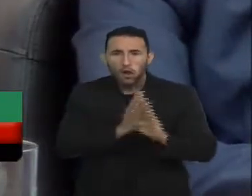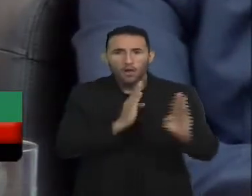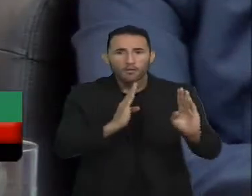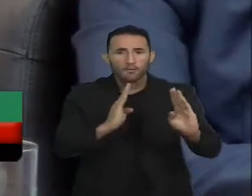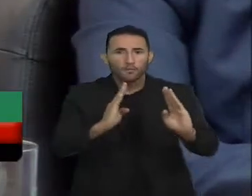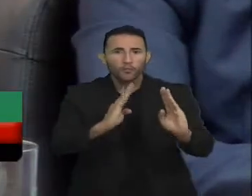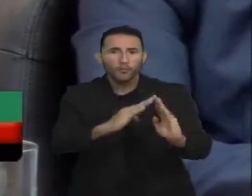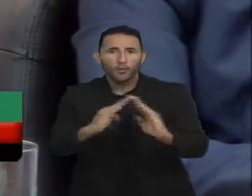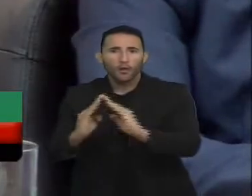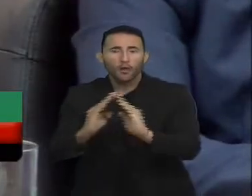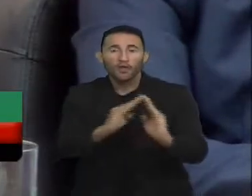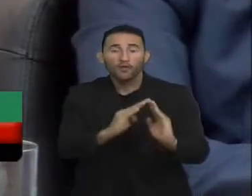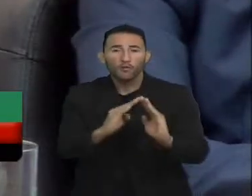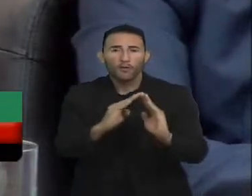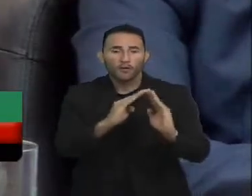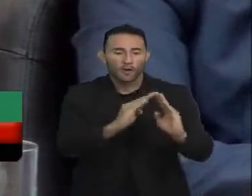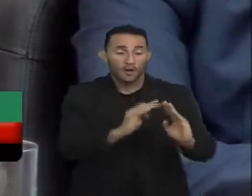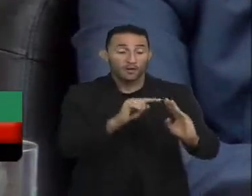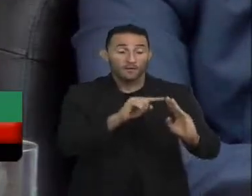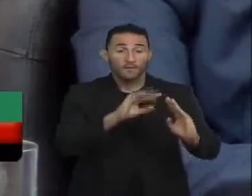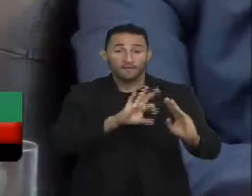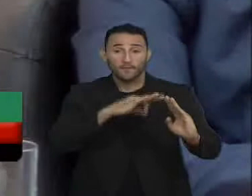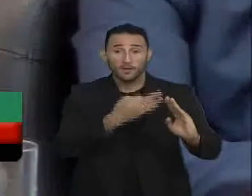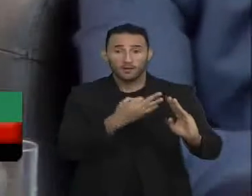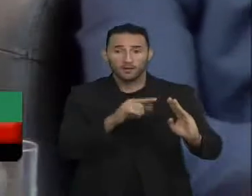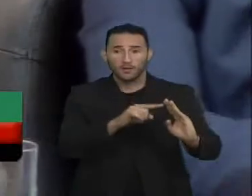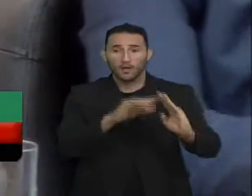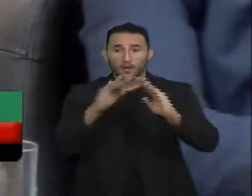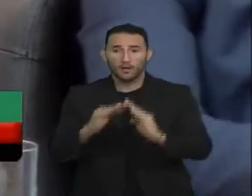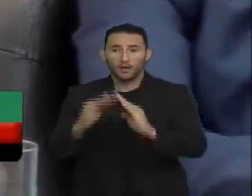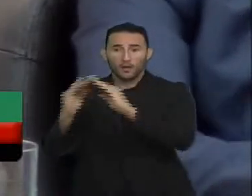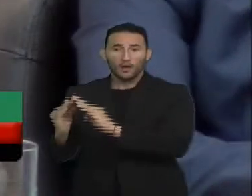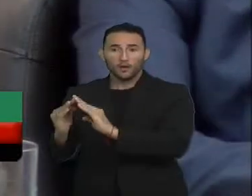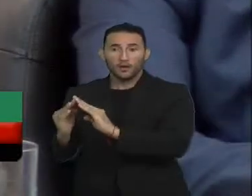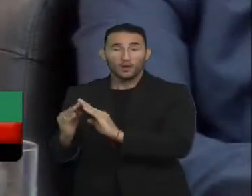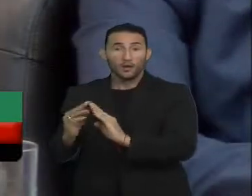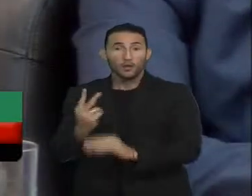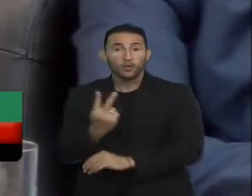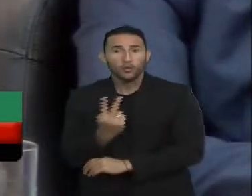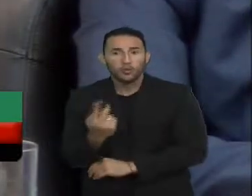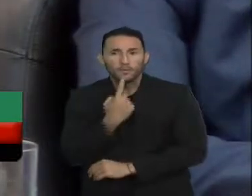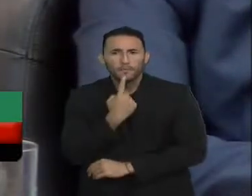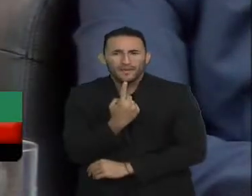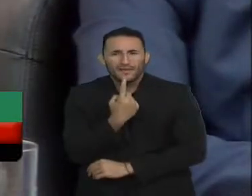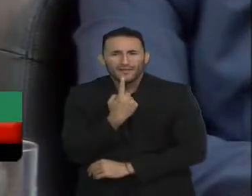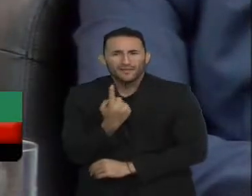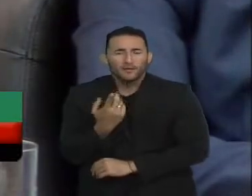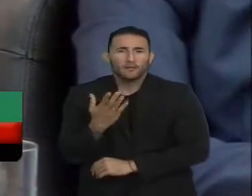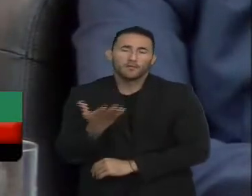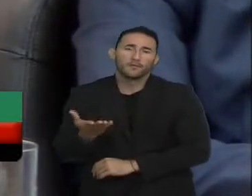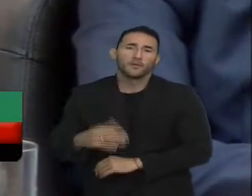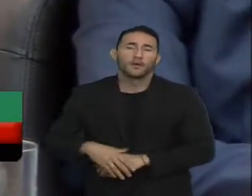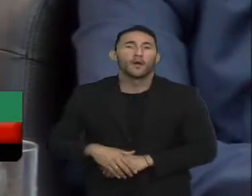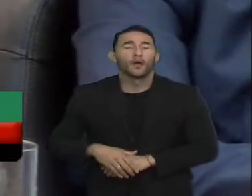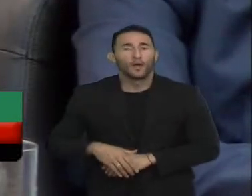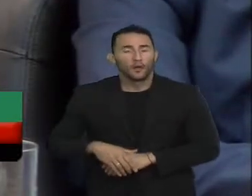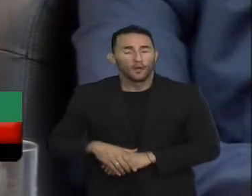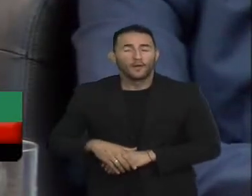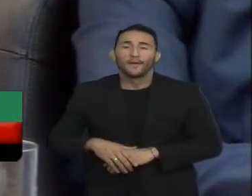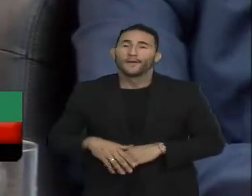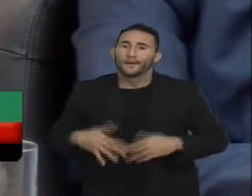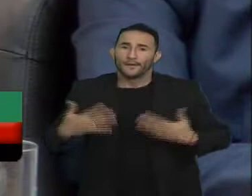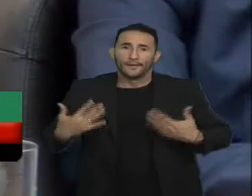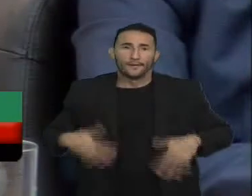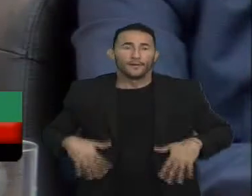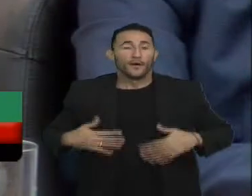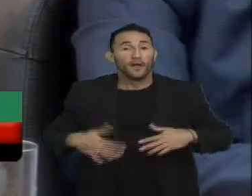2 casas ao lado da casa da minha família. 2 casas. Então, muitas das vezes, como a vereadora Lúcia falou, está